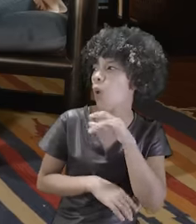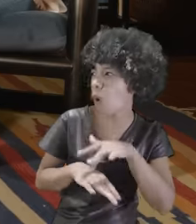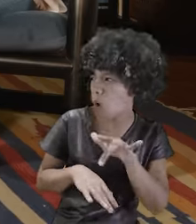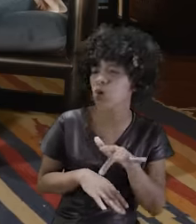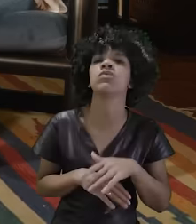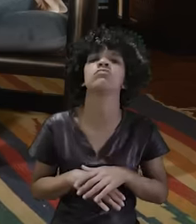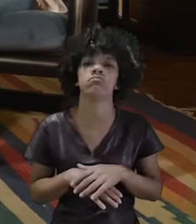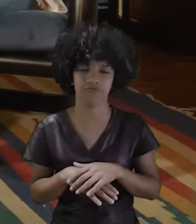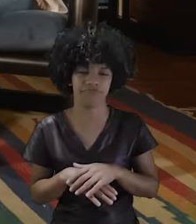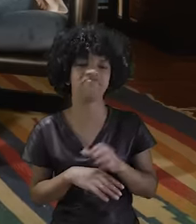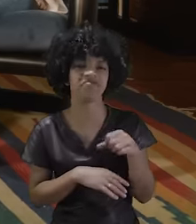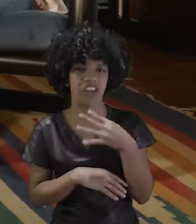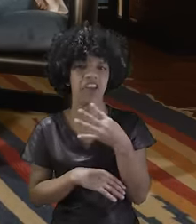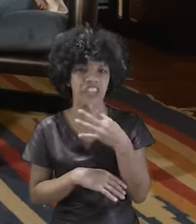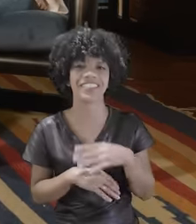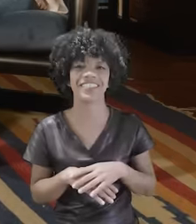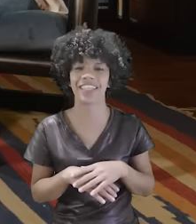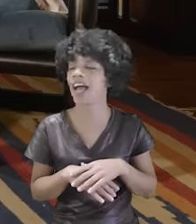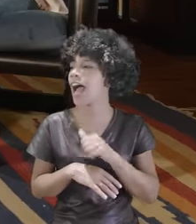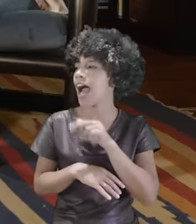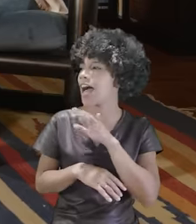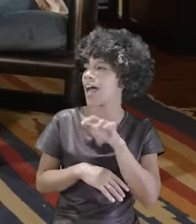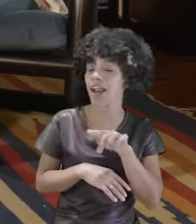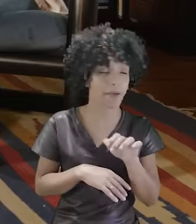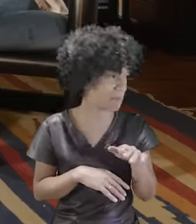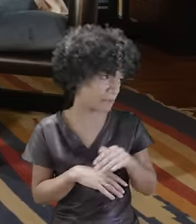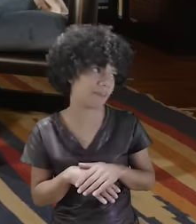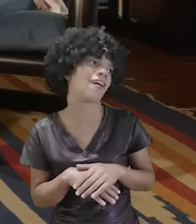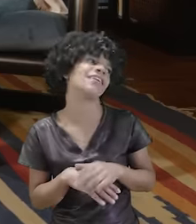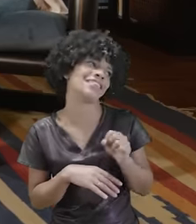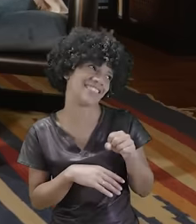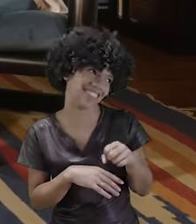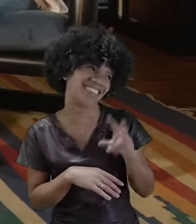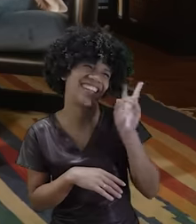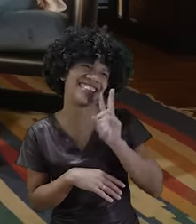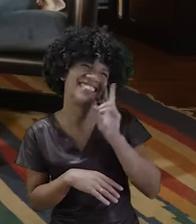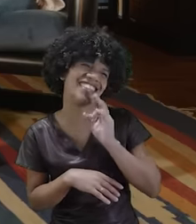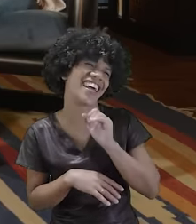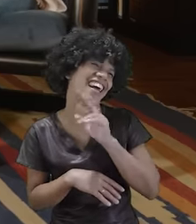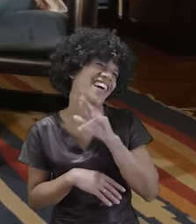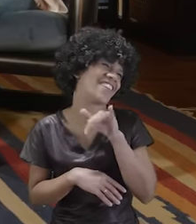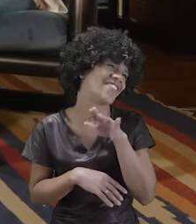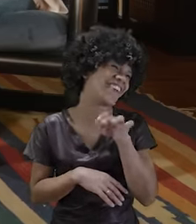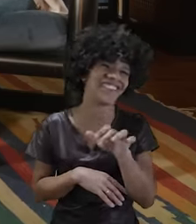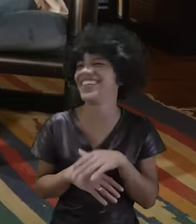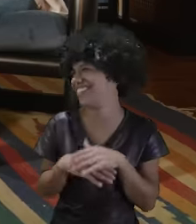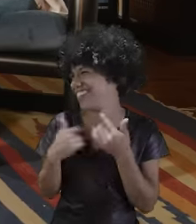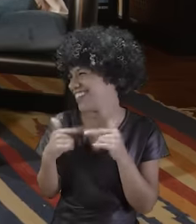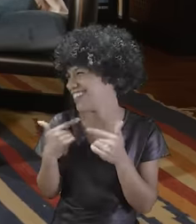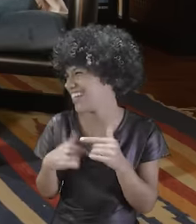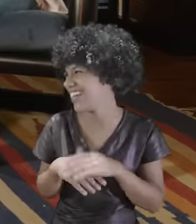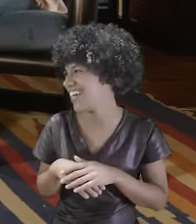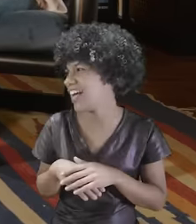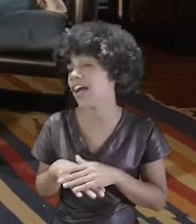muito hora e a hare baba ali Vamos responder Olha só para